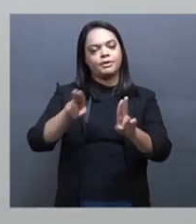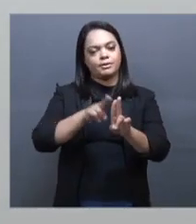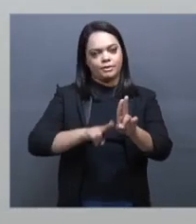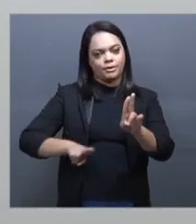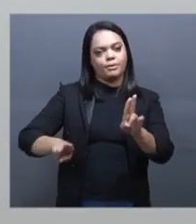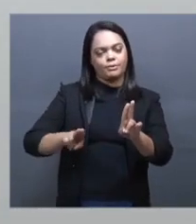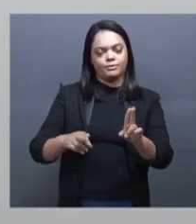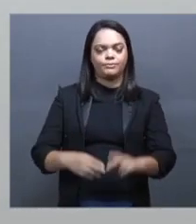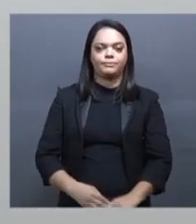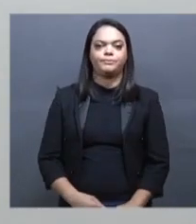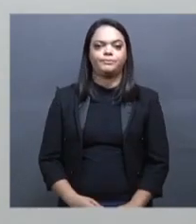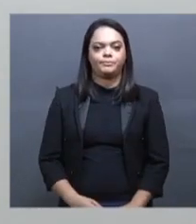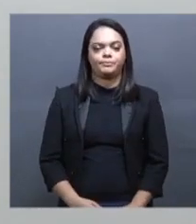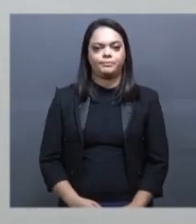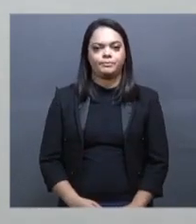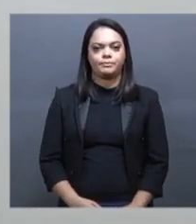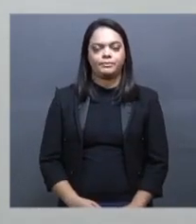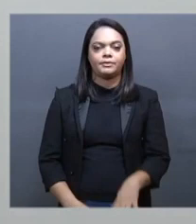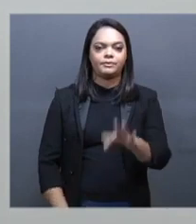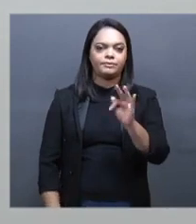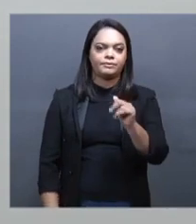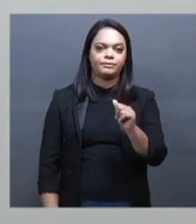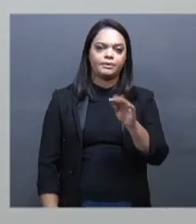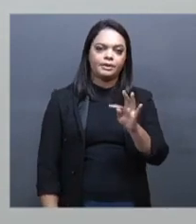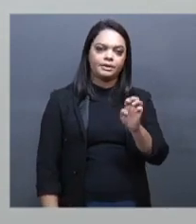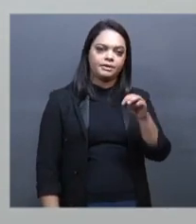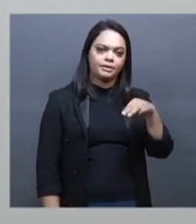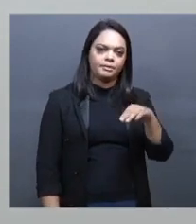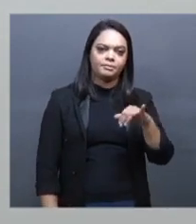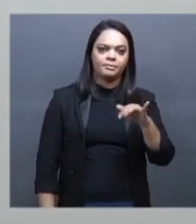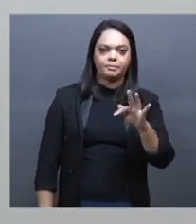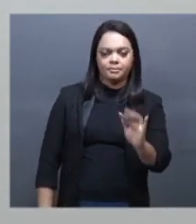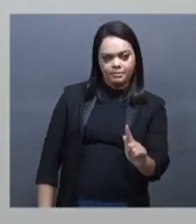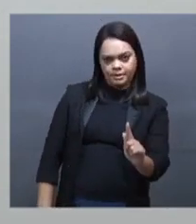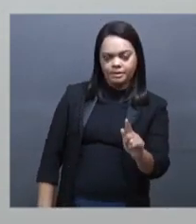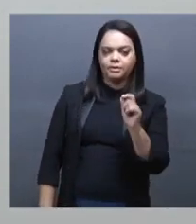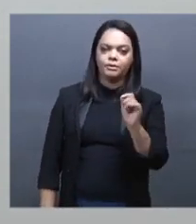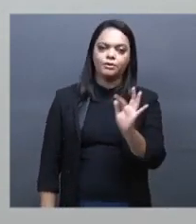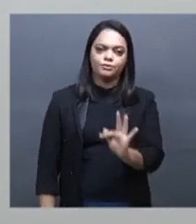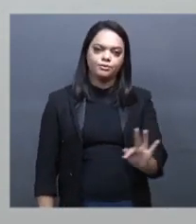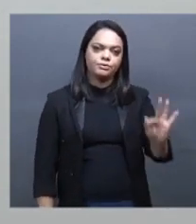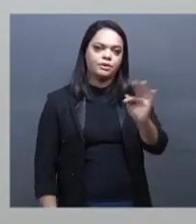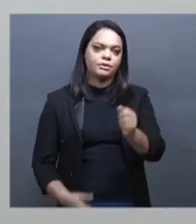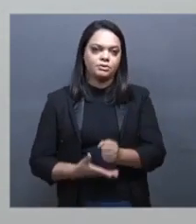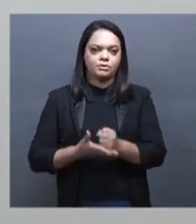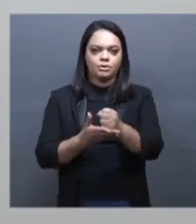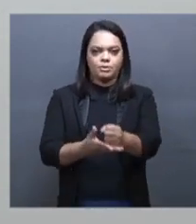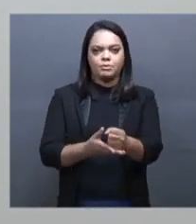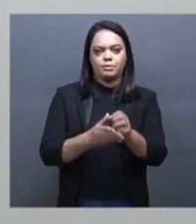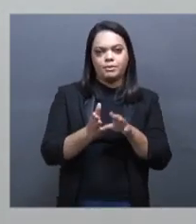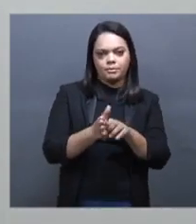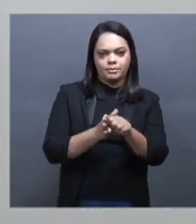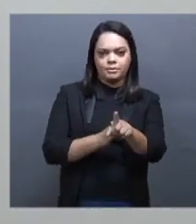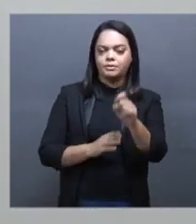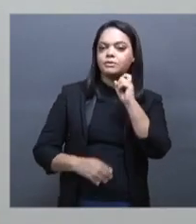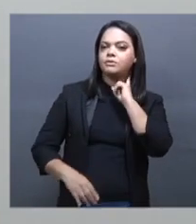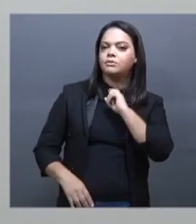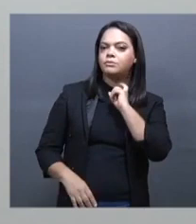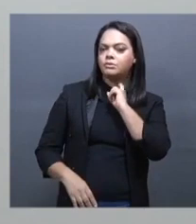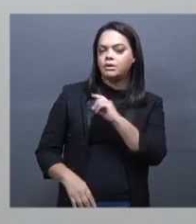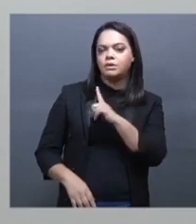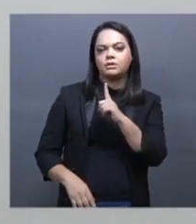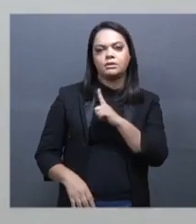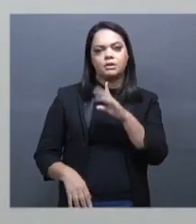Universidade Federal de Uberlândia. A FAPEMIG, Fundação de Amparo à Pesquisa do Estado de Minas Gerais, divulgou chamada